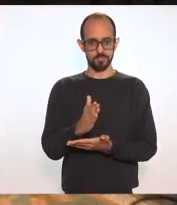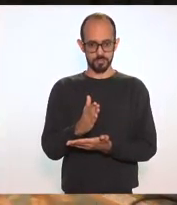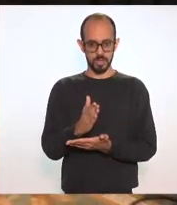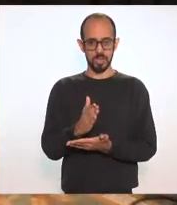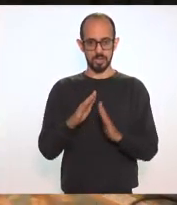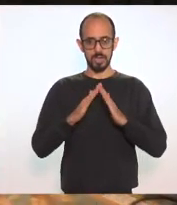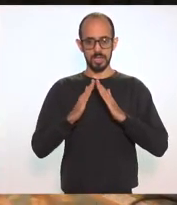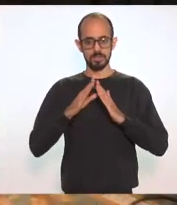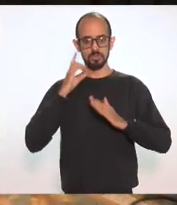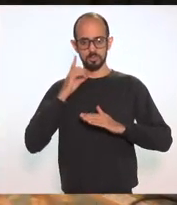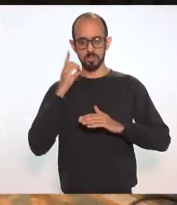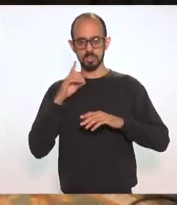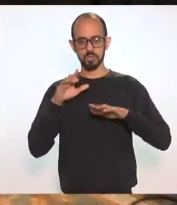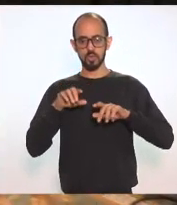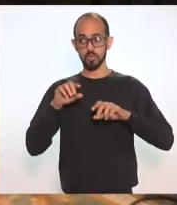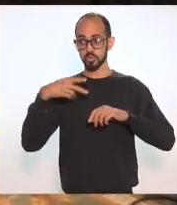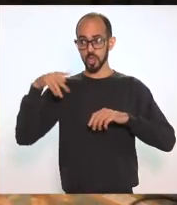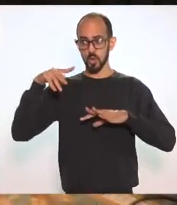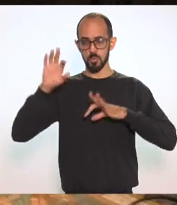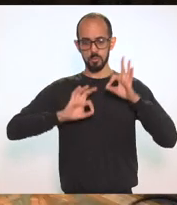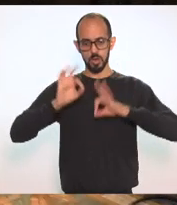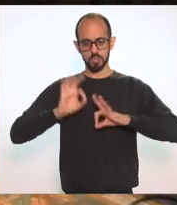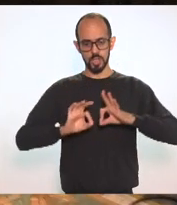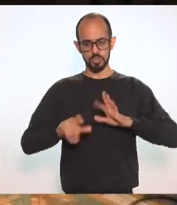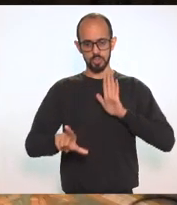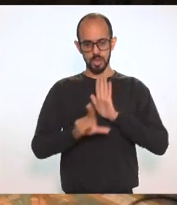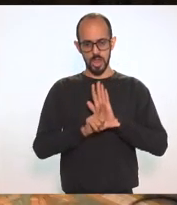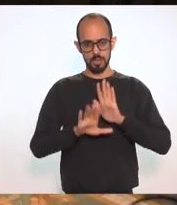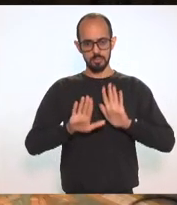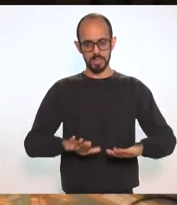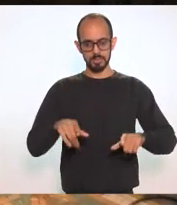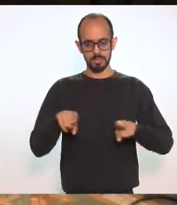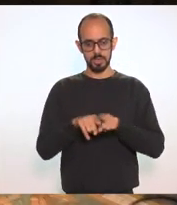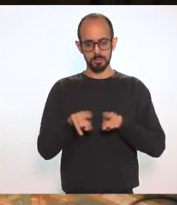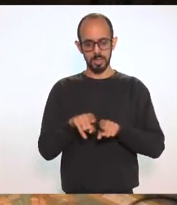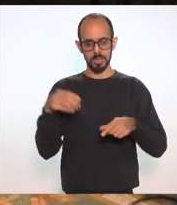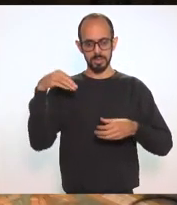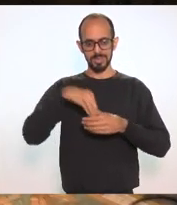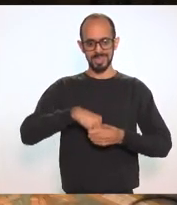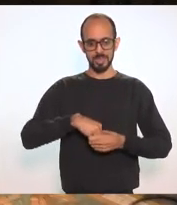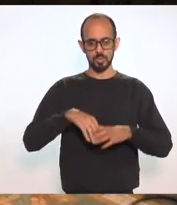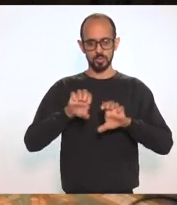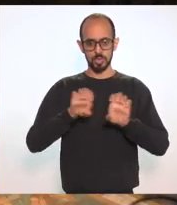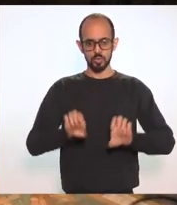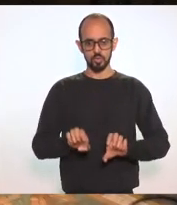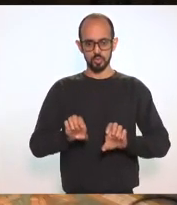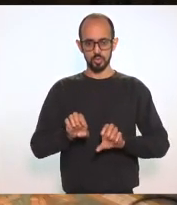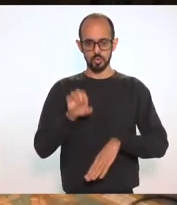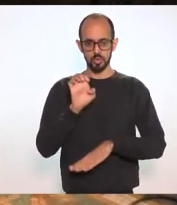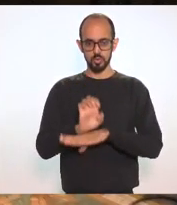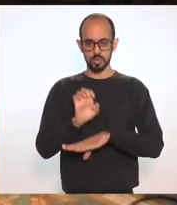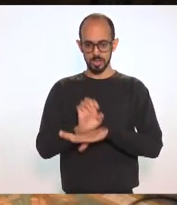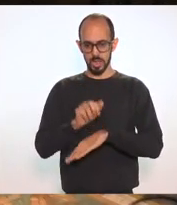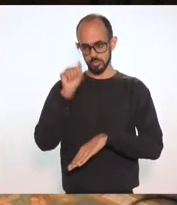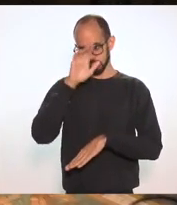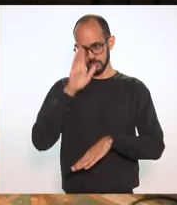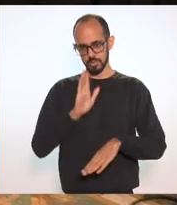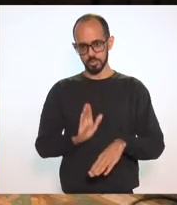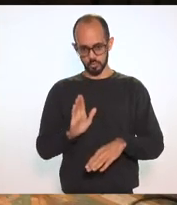lei. Mas também é necessário combater a intolerância religiosa dentro da estrutura do Estado brasileiro.